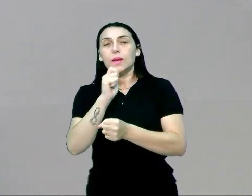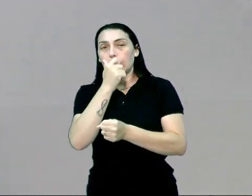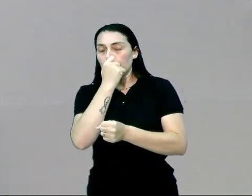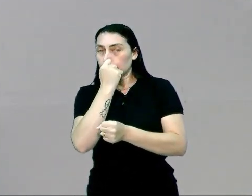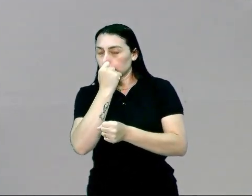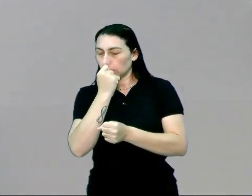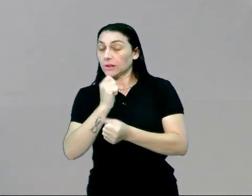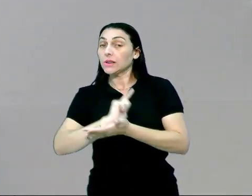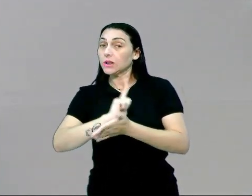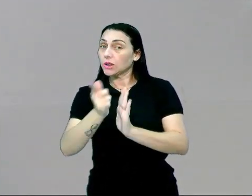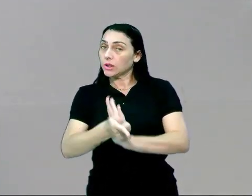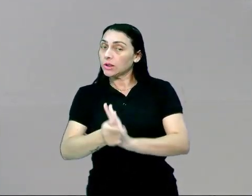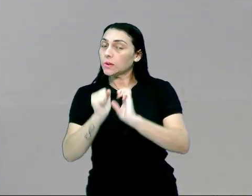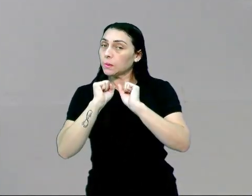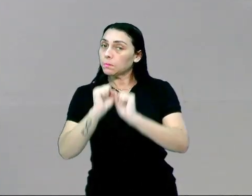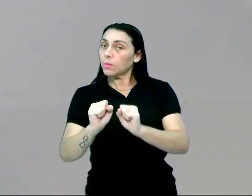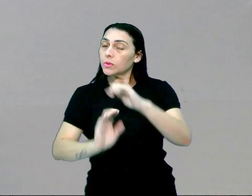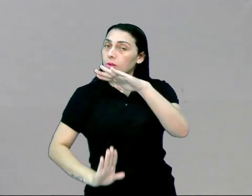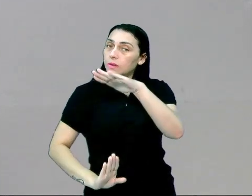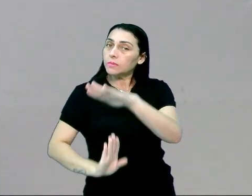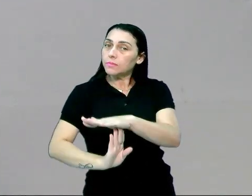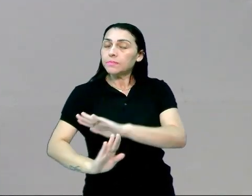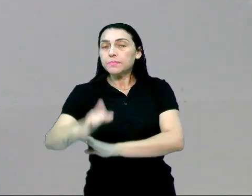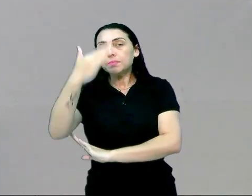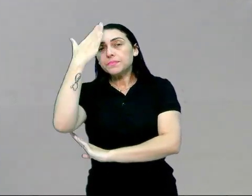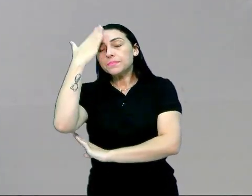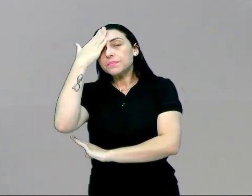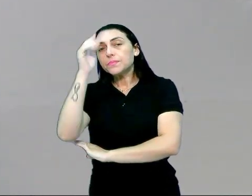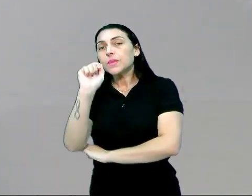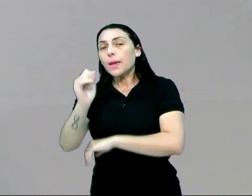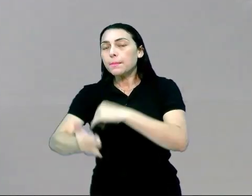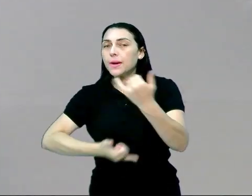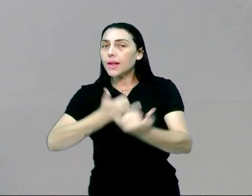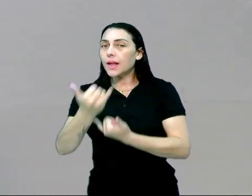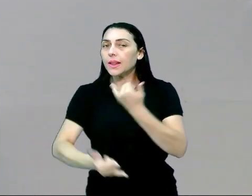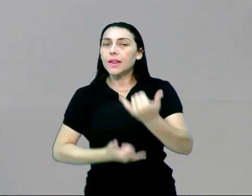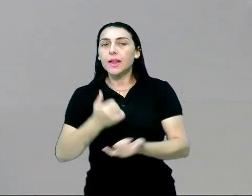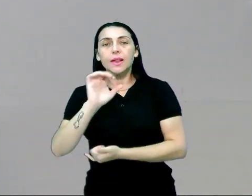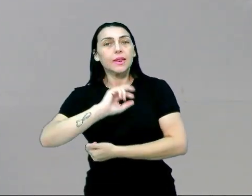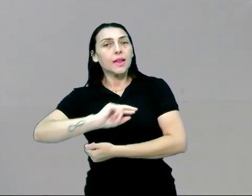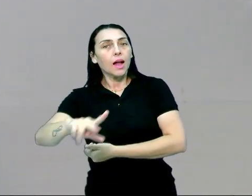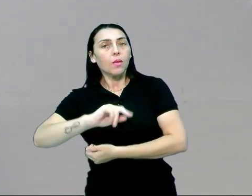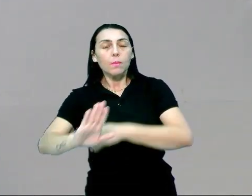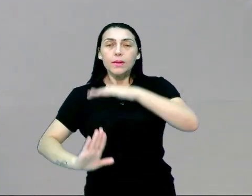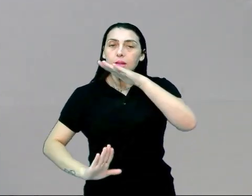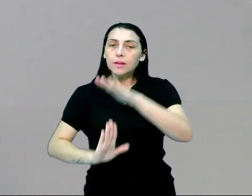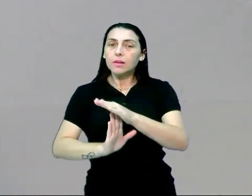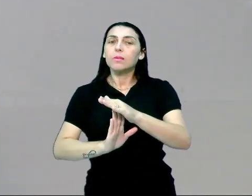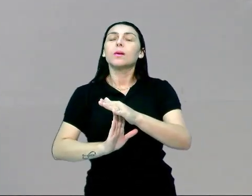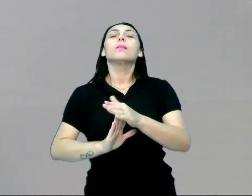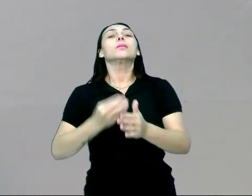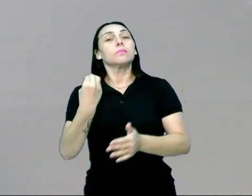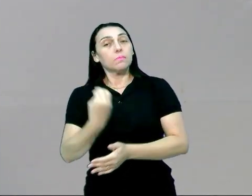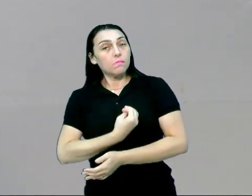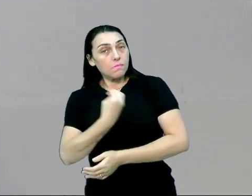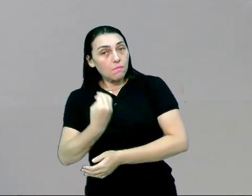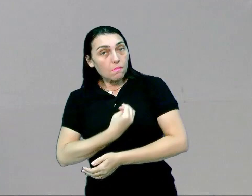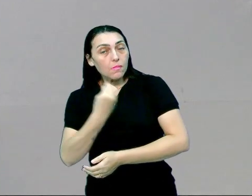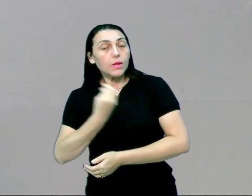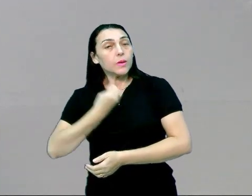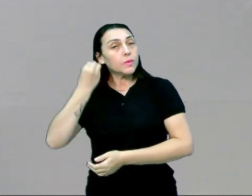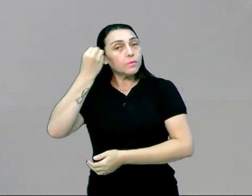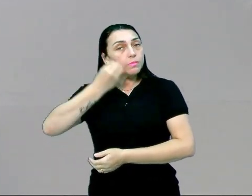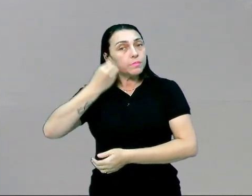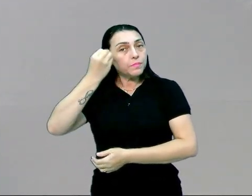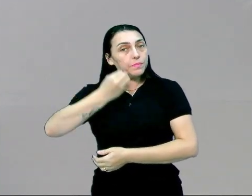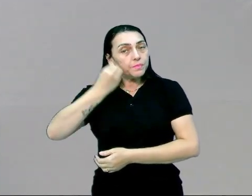questão de gênero pode ser um limitador, sabendo que brincadeira não é para ser limitada, é para ser vivenciada,